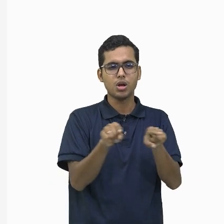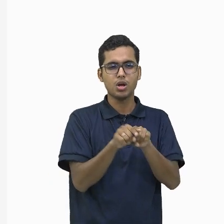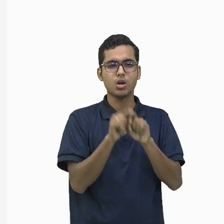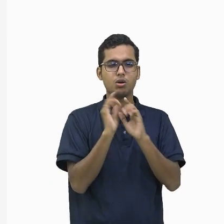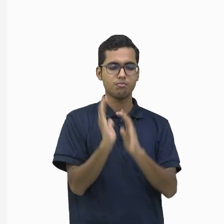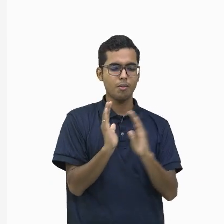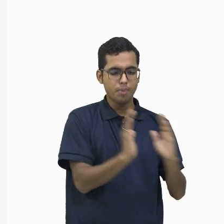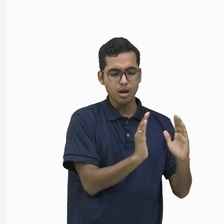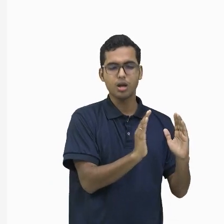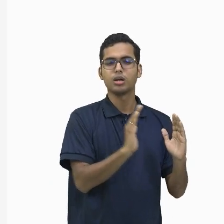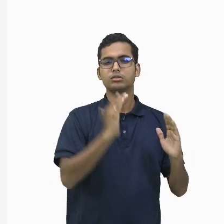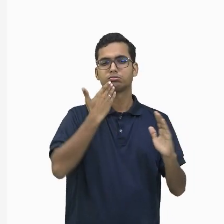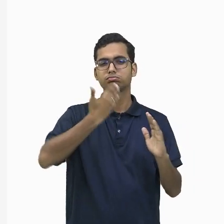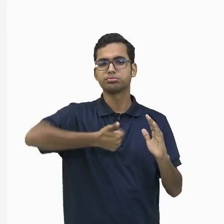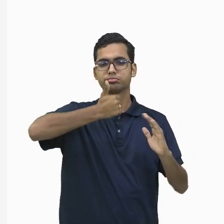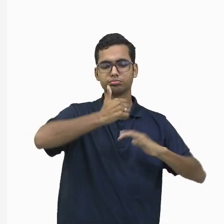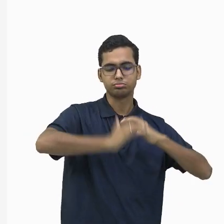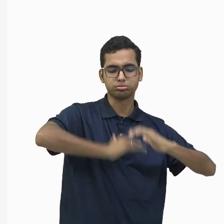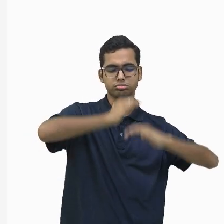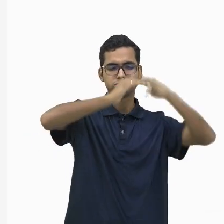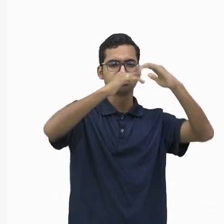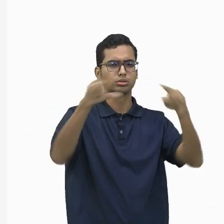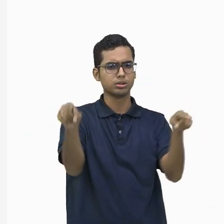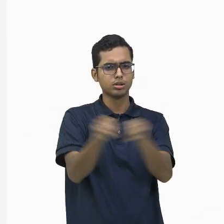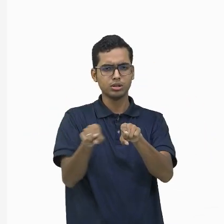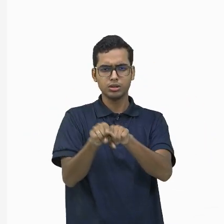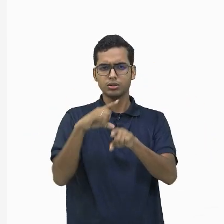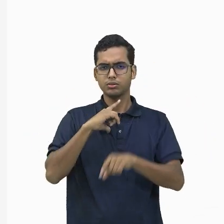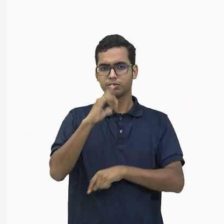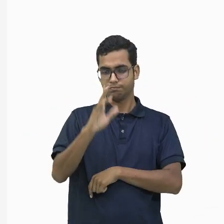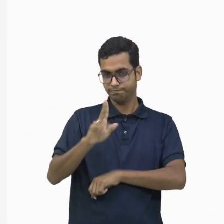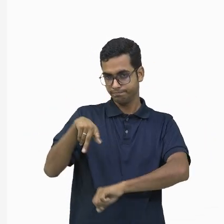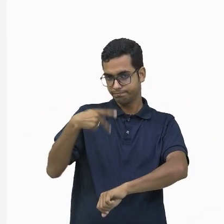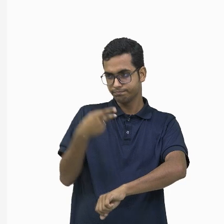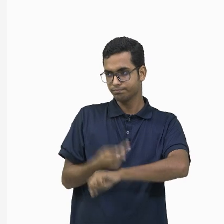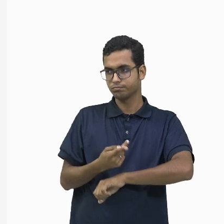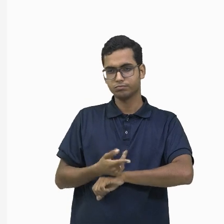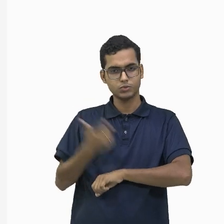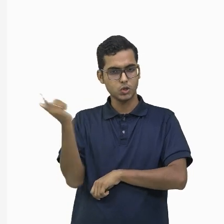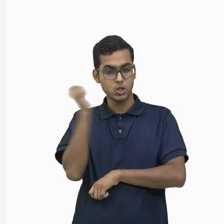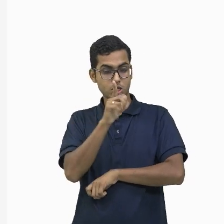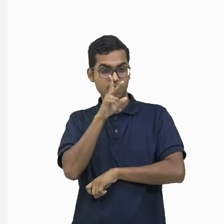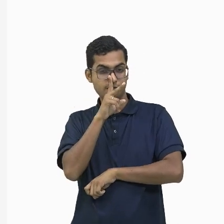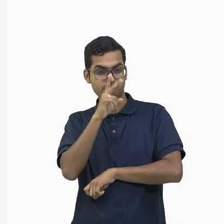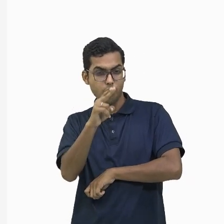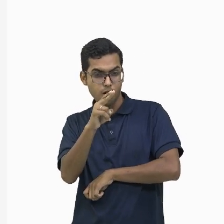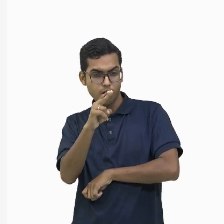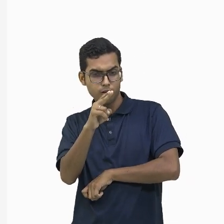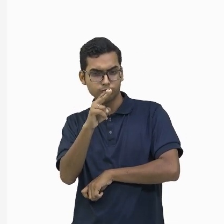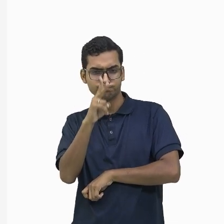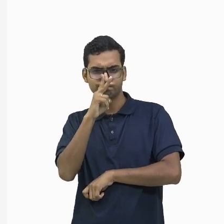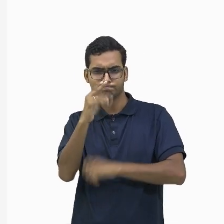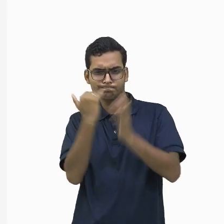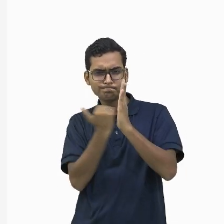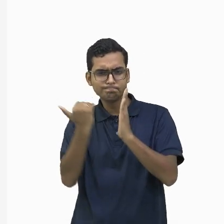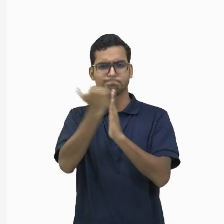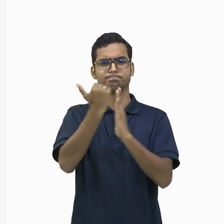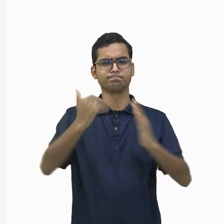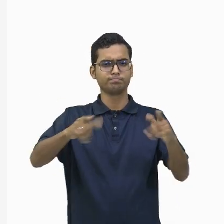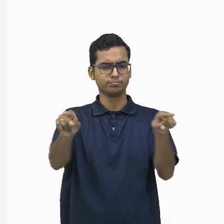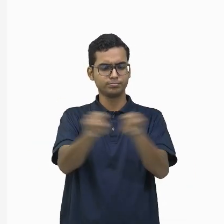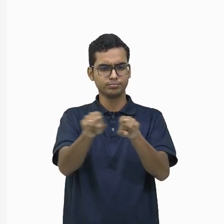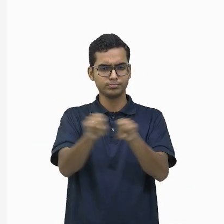progressão, de você melhorar cada vez mais e ter mais força, tá bom? Diferente da ginástica funcional, você vai ter